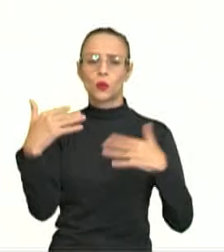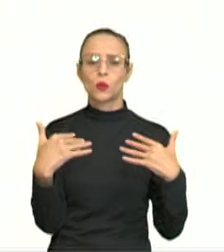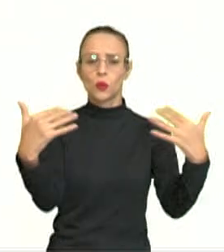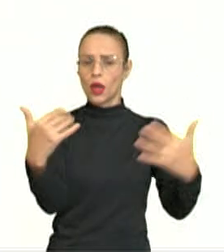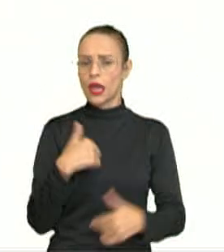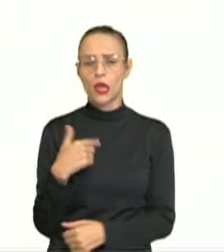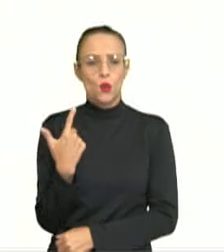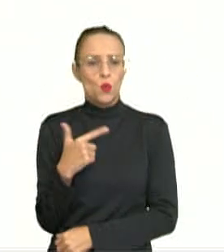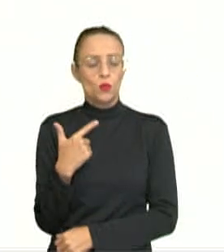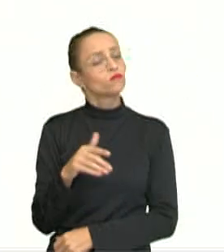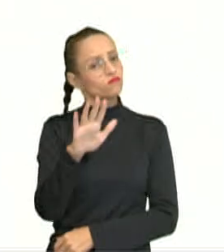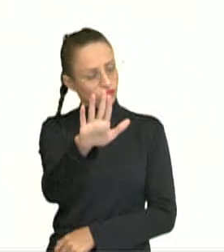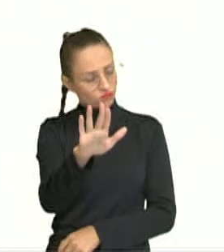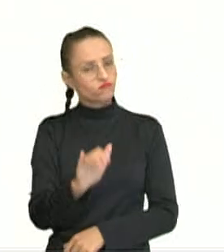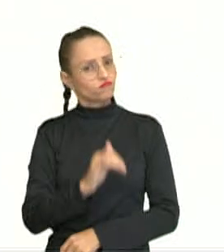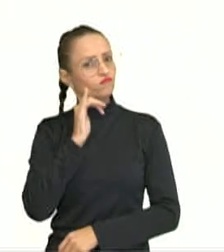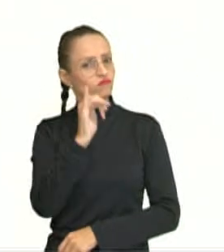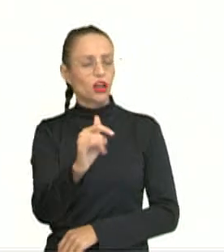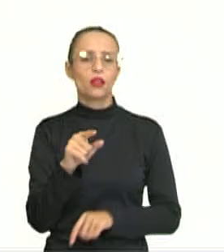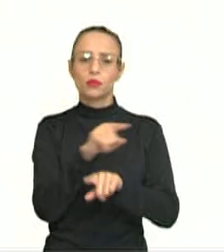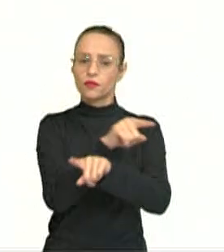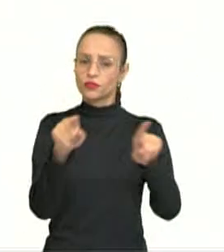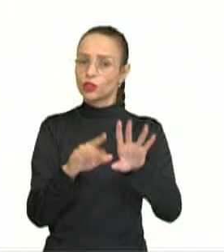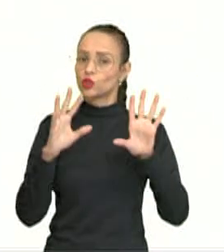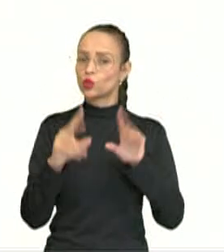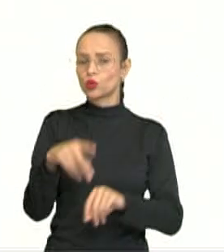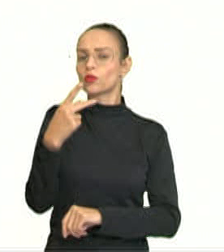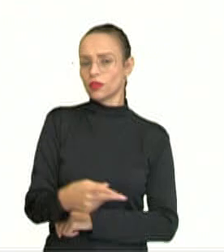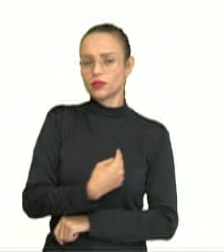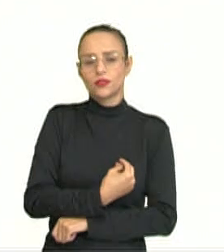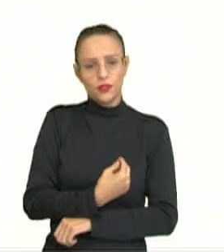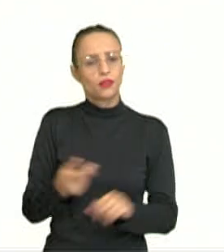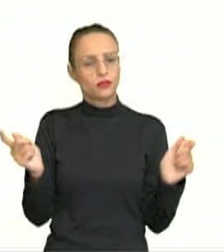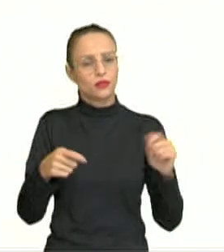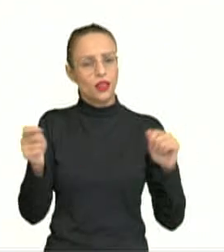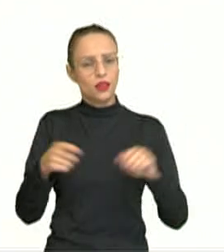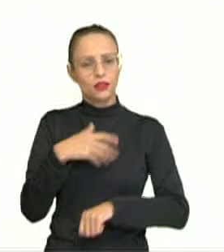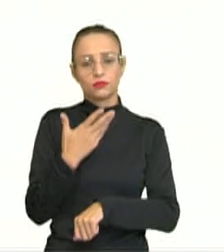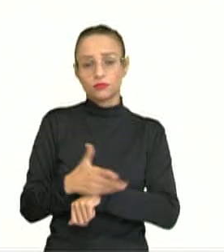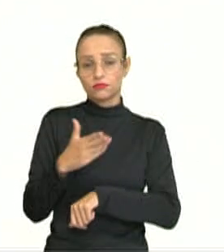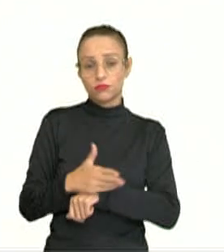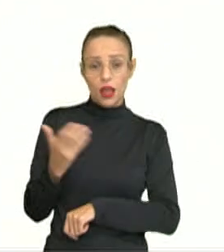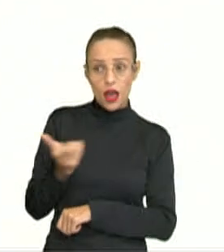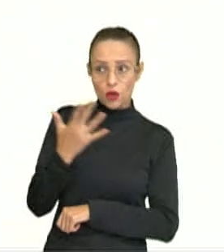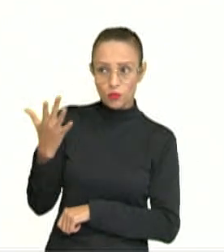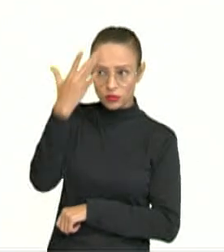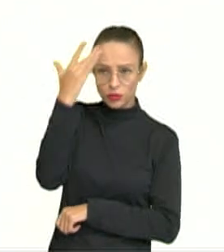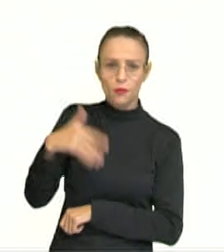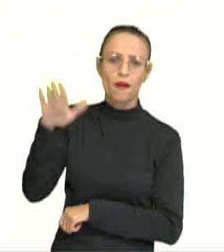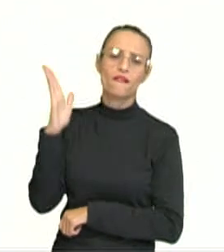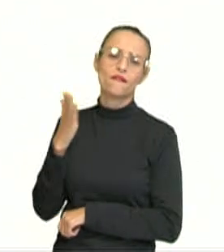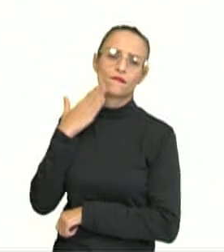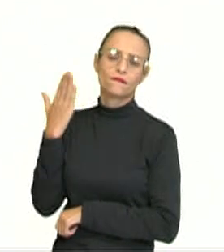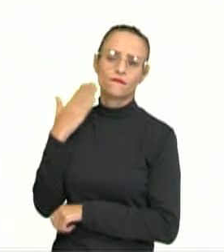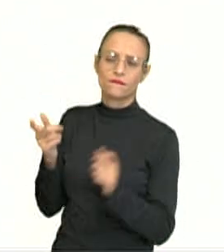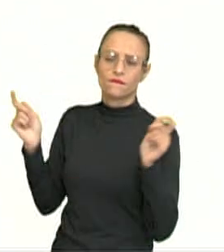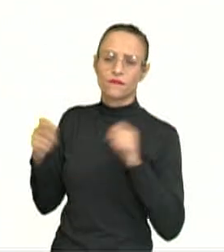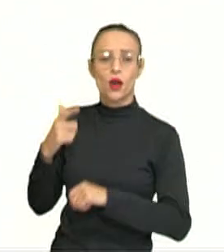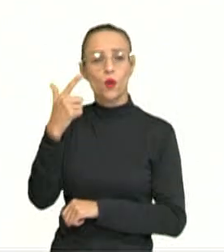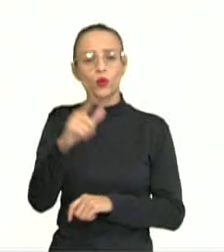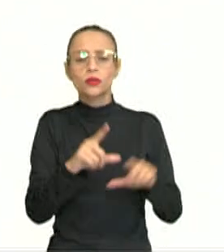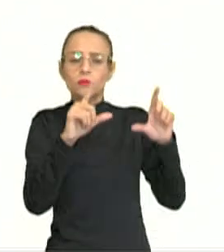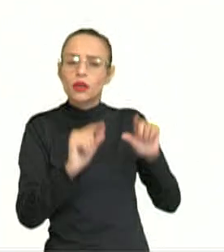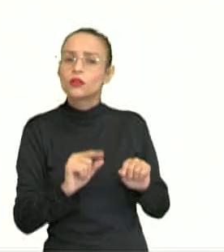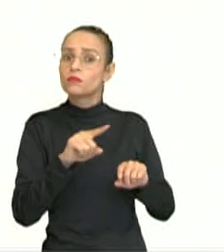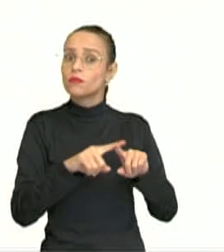esse dom. Eu digo para você que tudo nessa vida pode ser treinado. Algumas pessoas têm mais facilidade, outras menos.